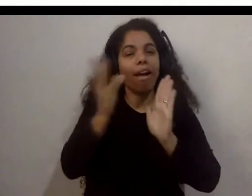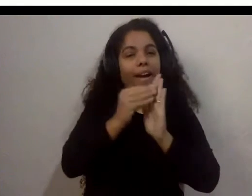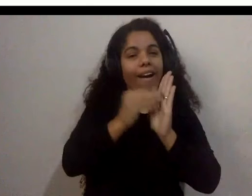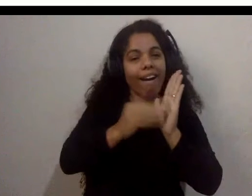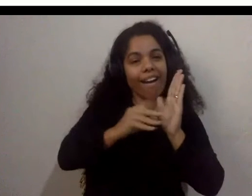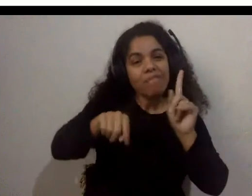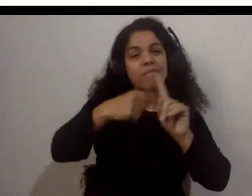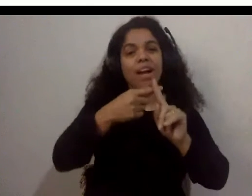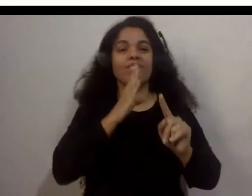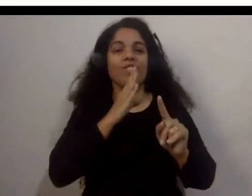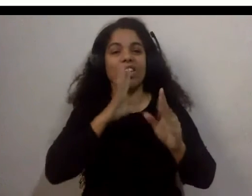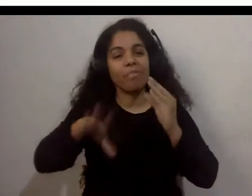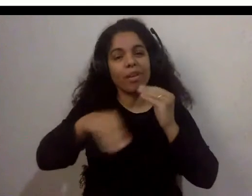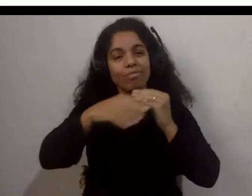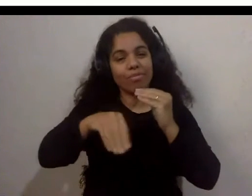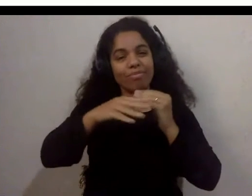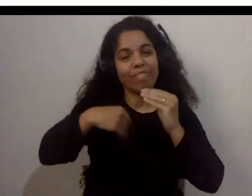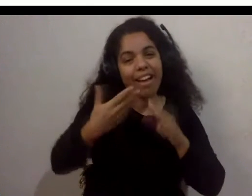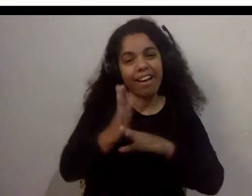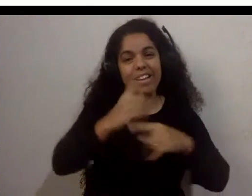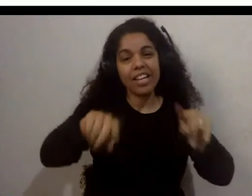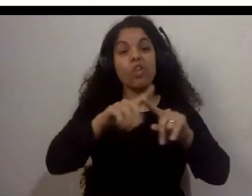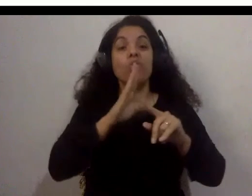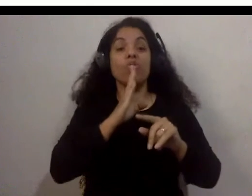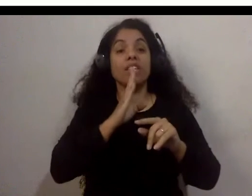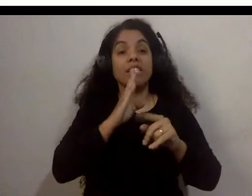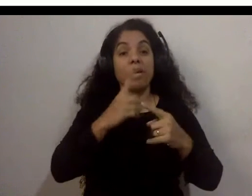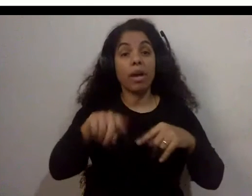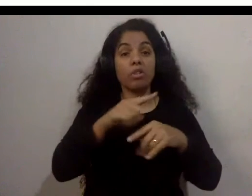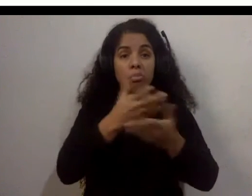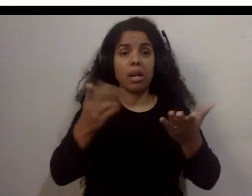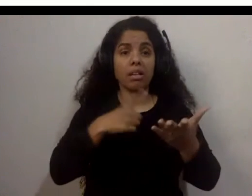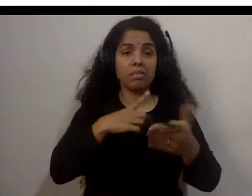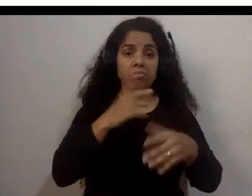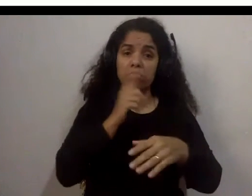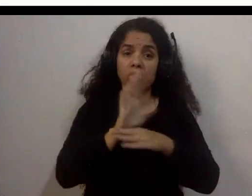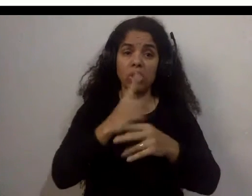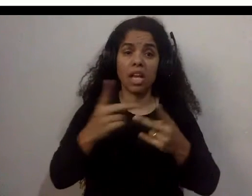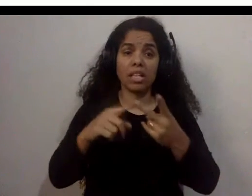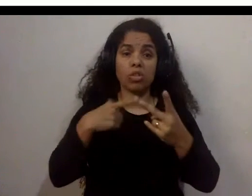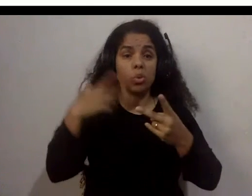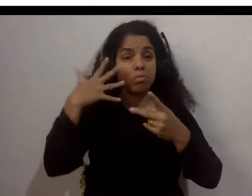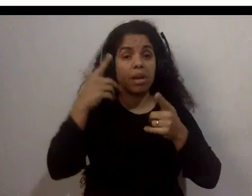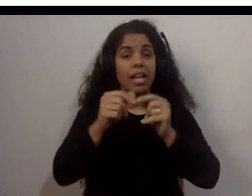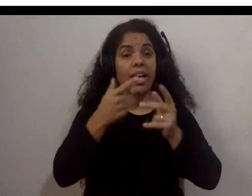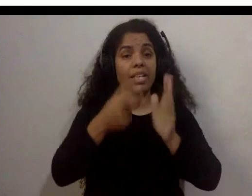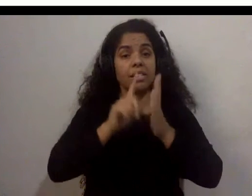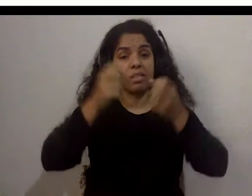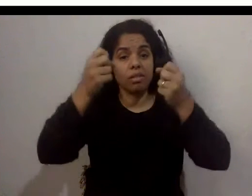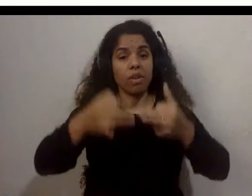um pouco nesse conhecimento e trazer um pouco desse conhecimento também para adicionar o que essas duas palestras falaram